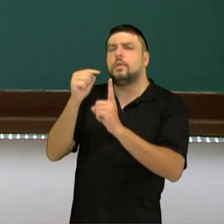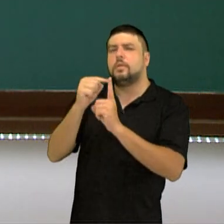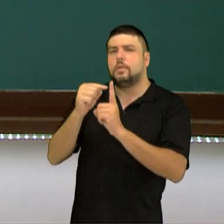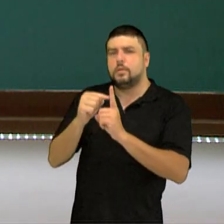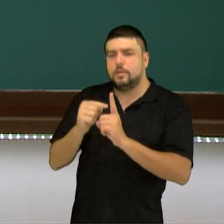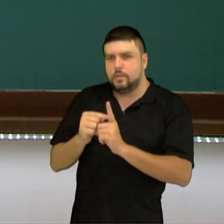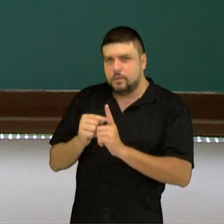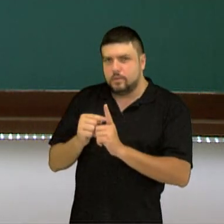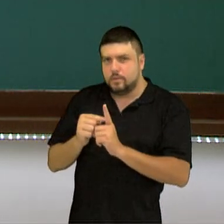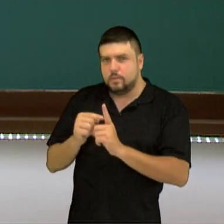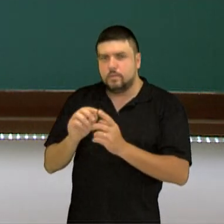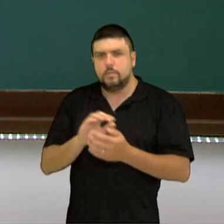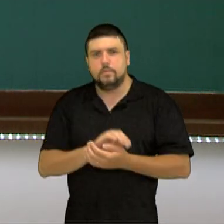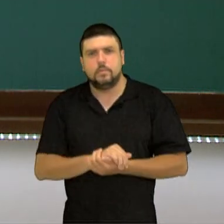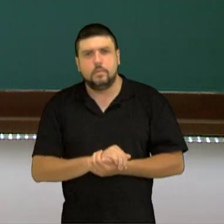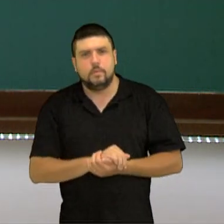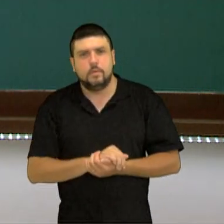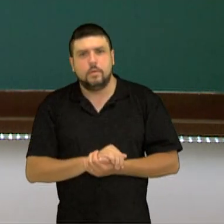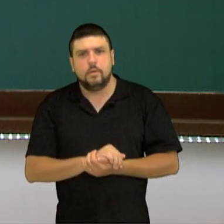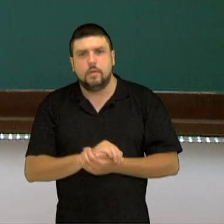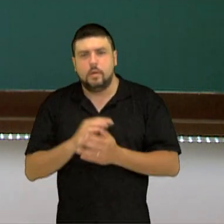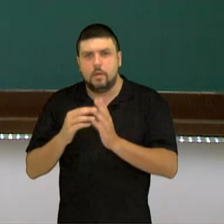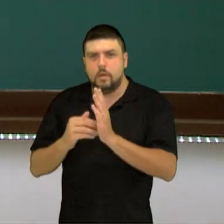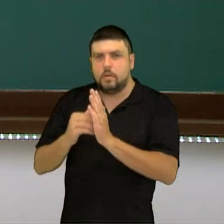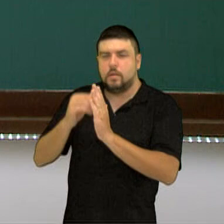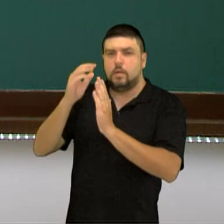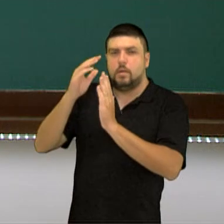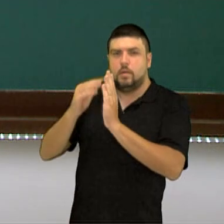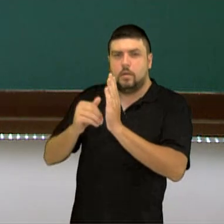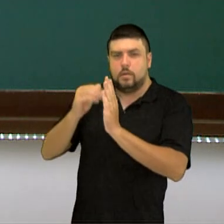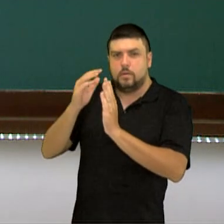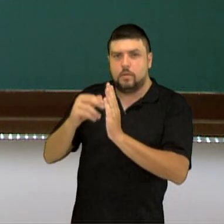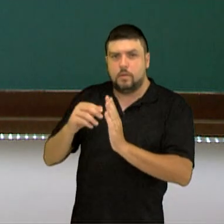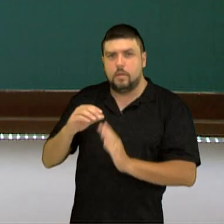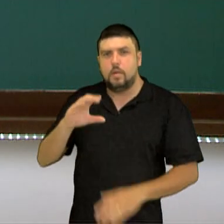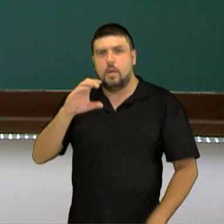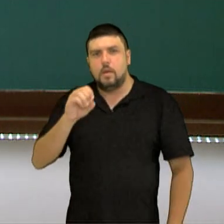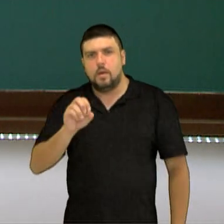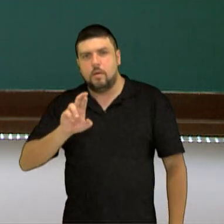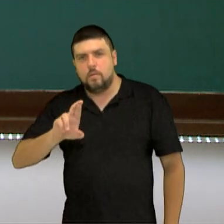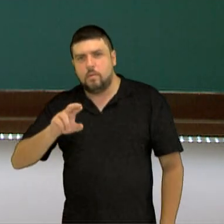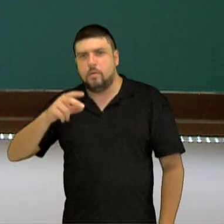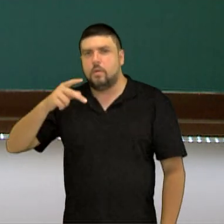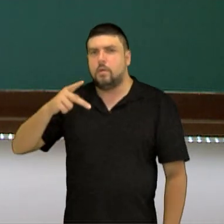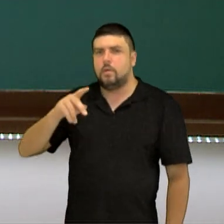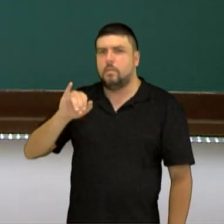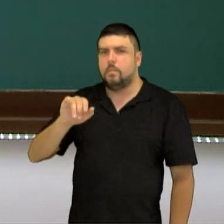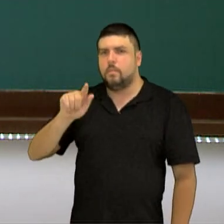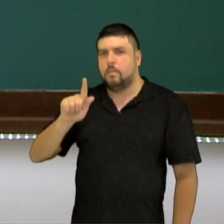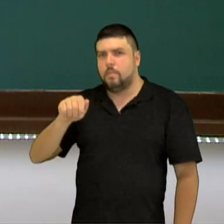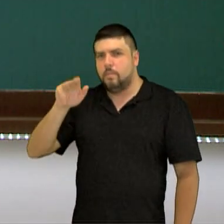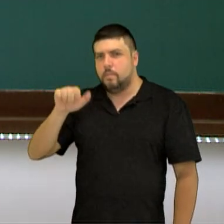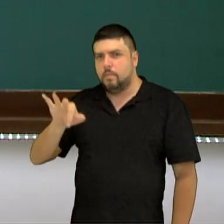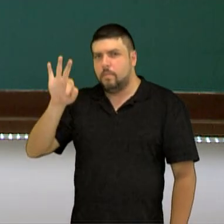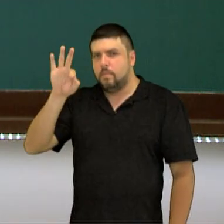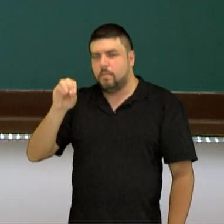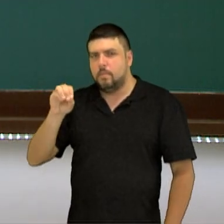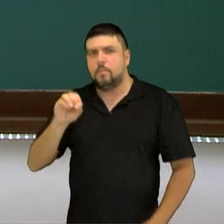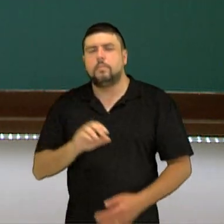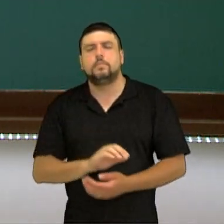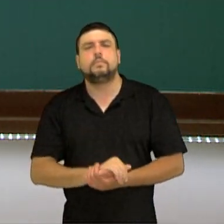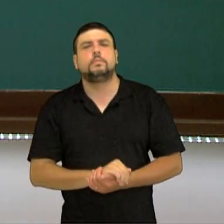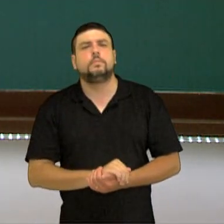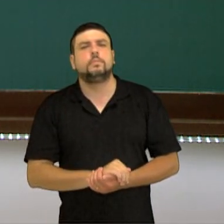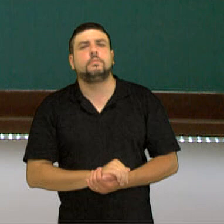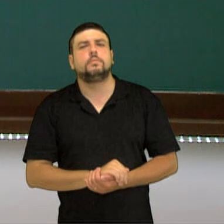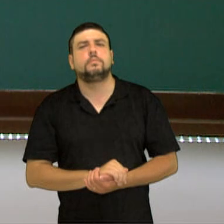tinta? Tinta, pigmento, cor, pigmento. Isso mesmo. Bom,